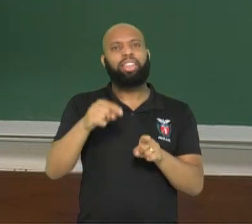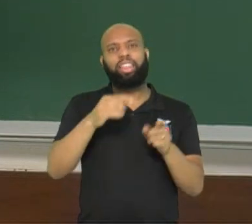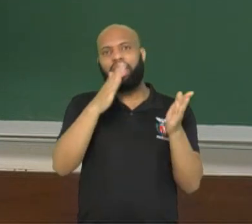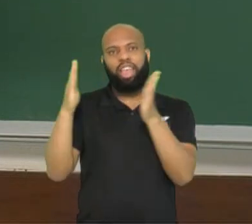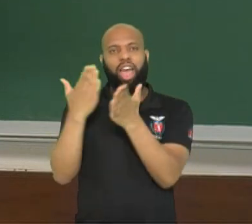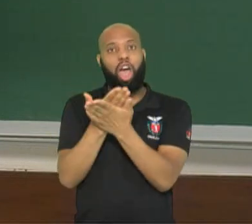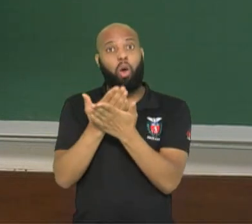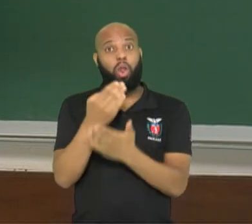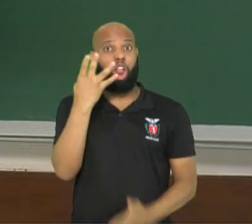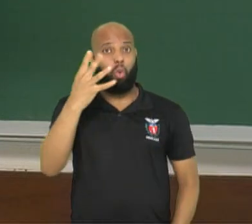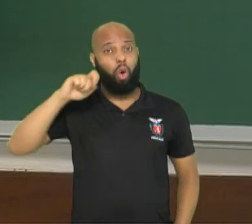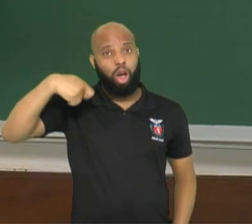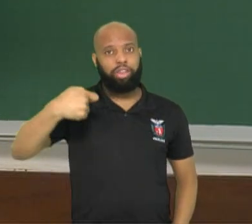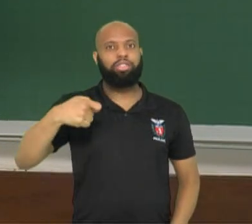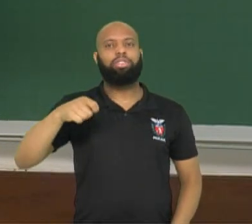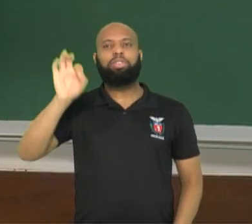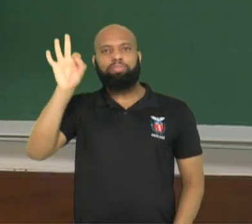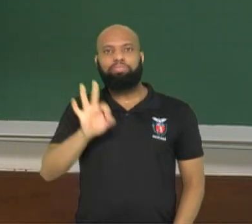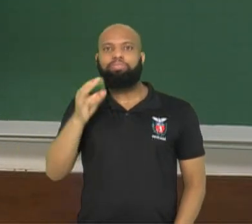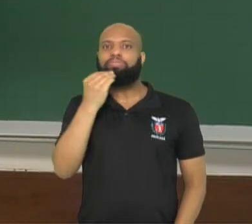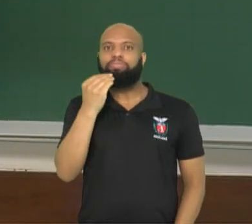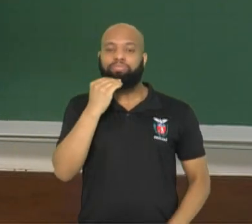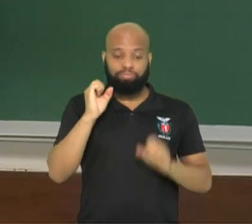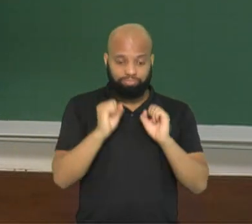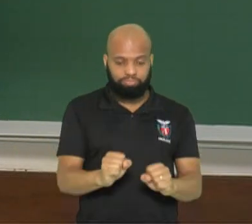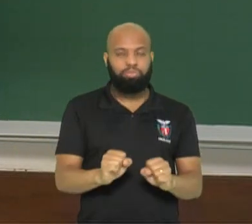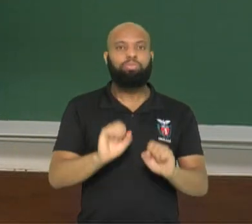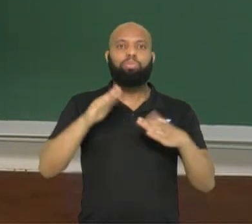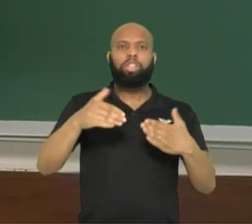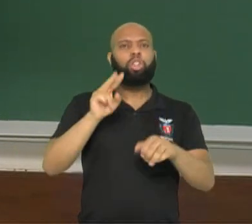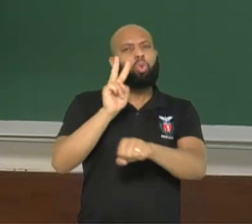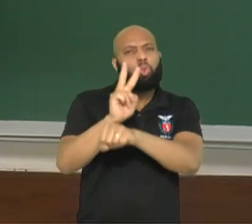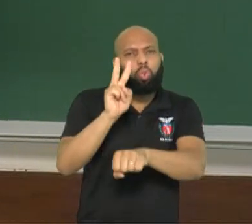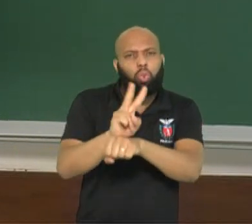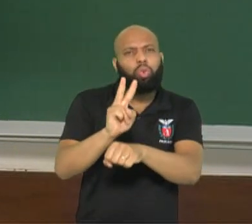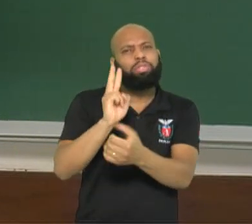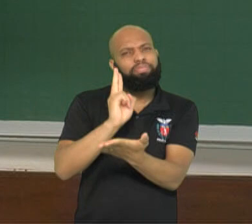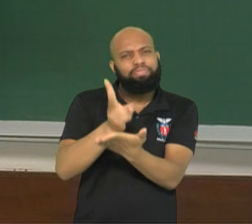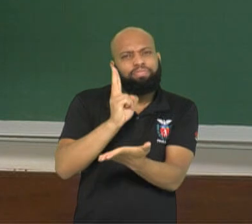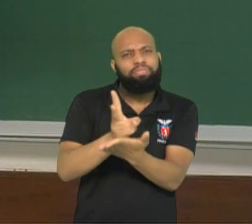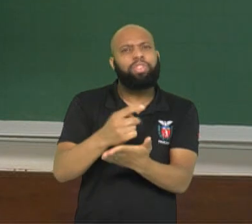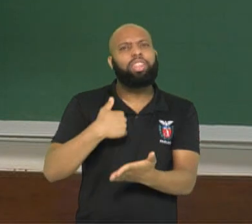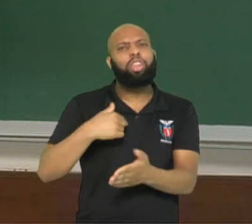um assunto super importante. Então, se cuidem.